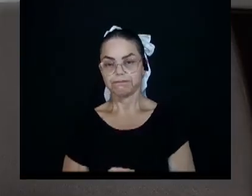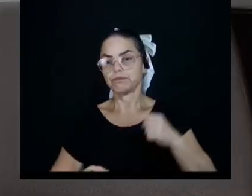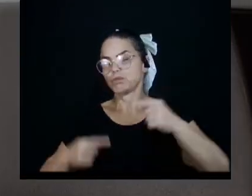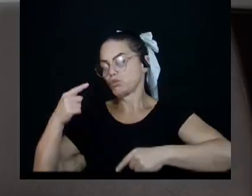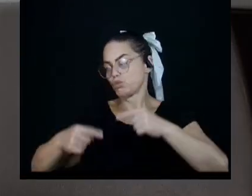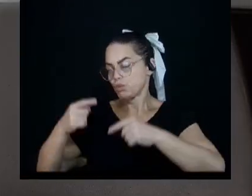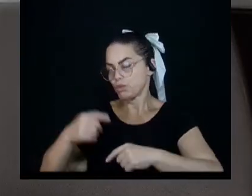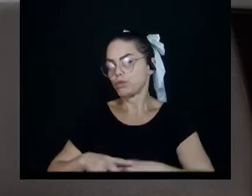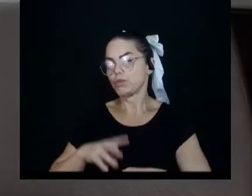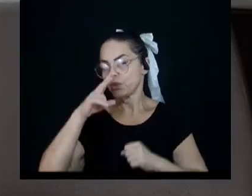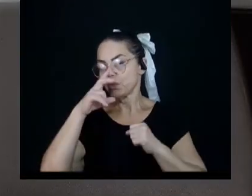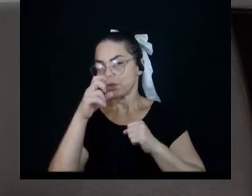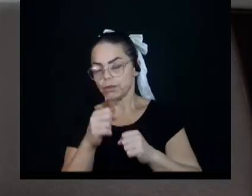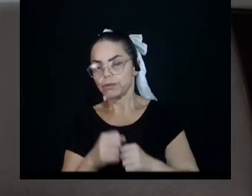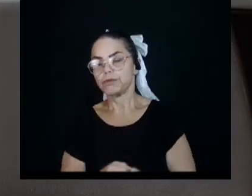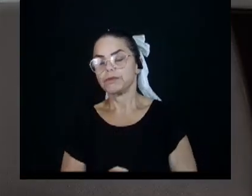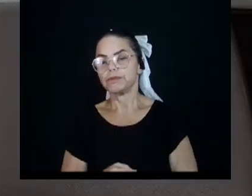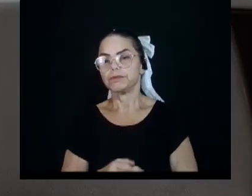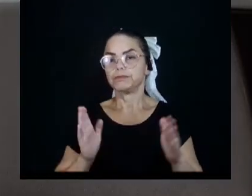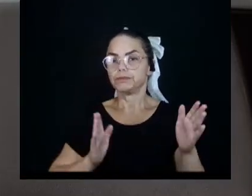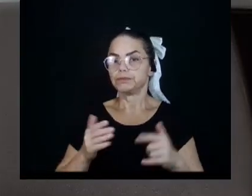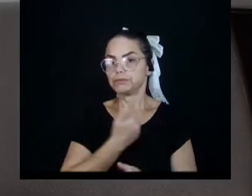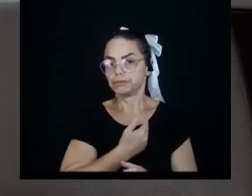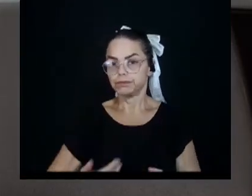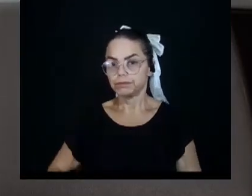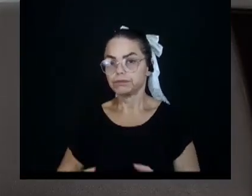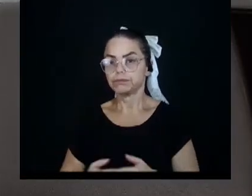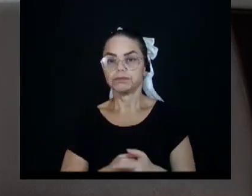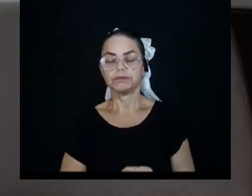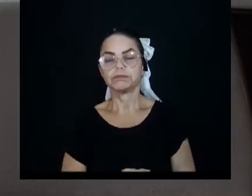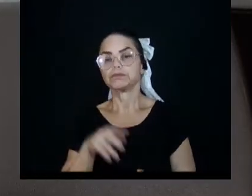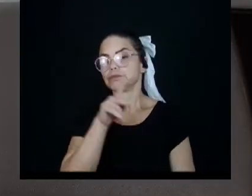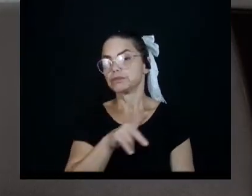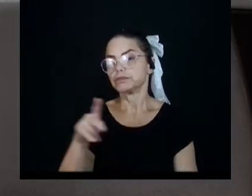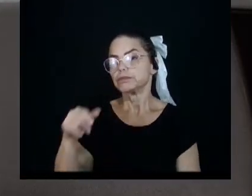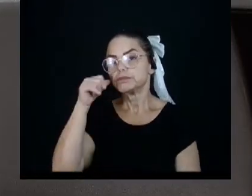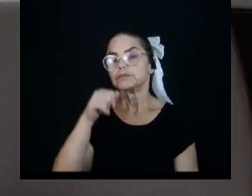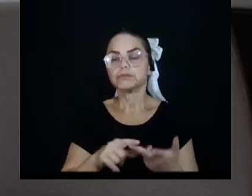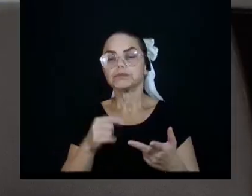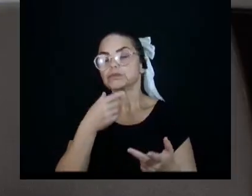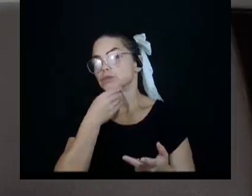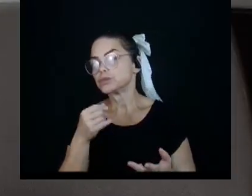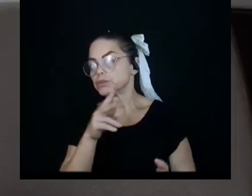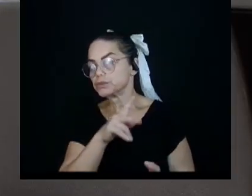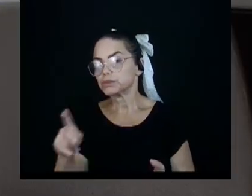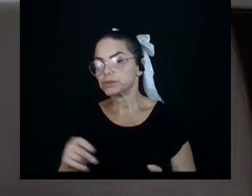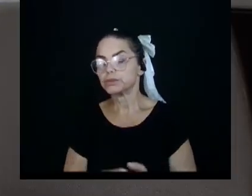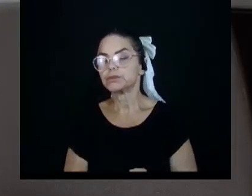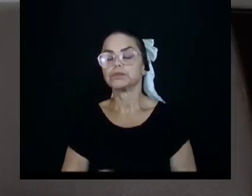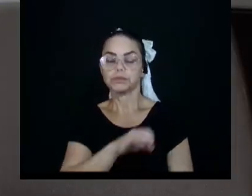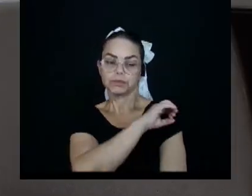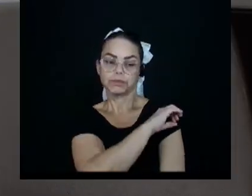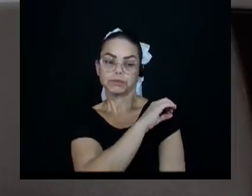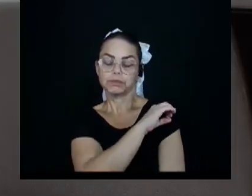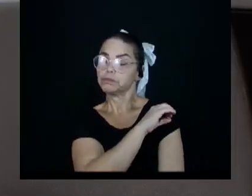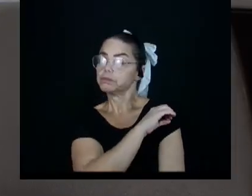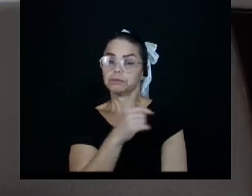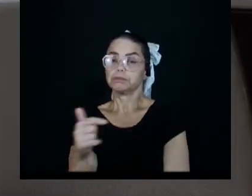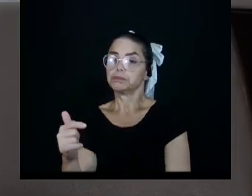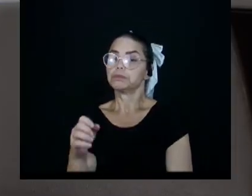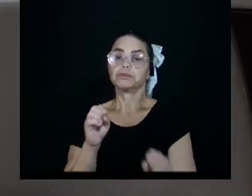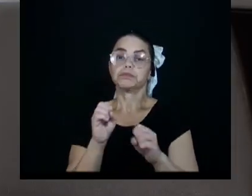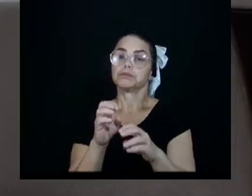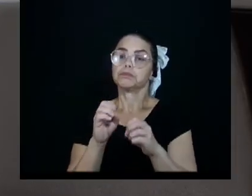no seu mandato em relação a essas professoras, né, esses professores da educação infantil que ficaram sem aula. Como que o senhor enxerga essa questão?